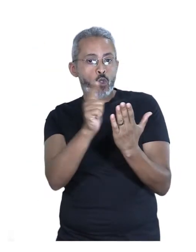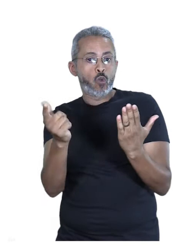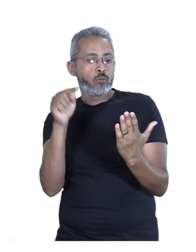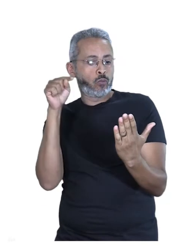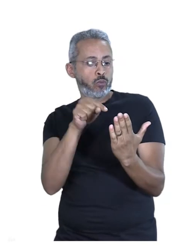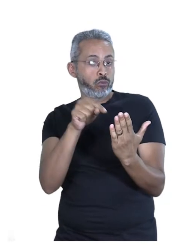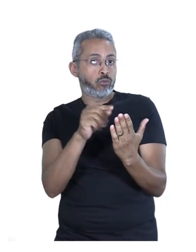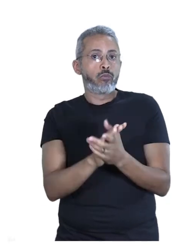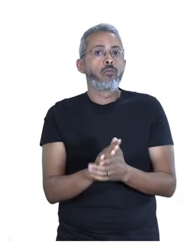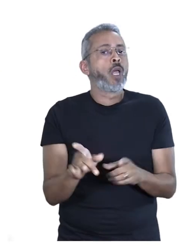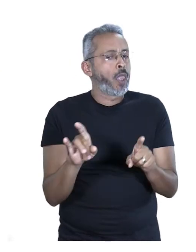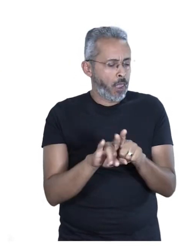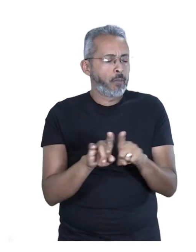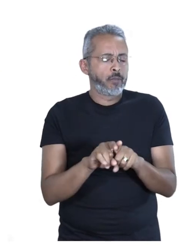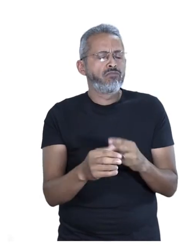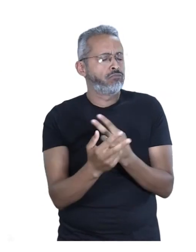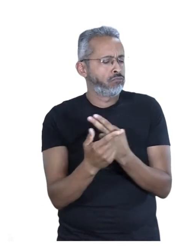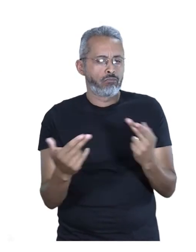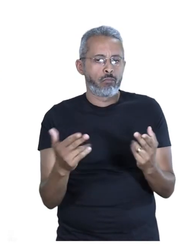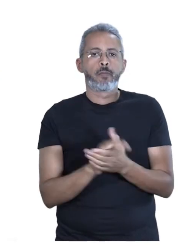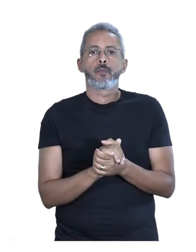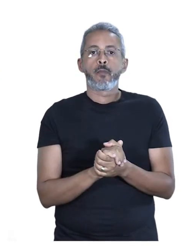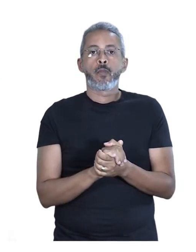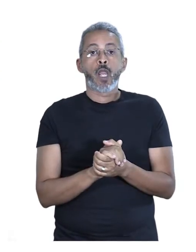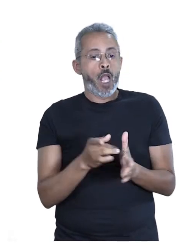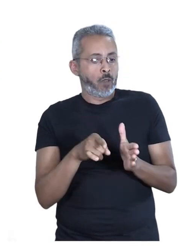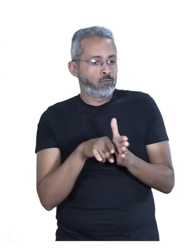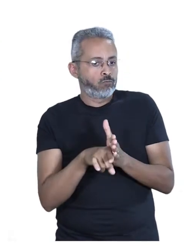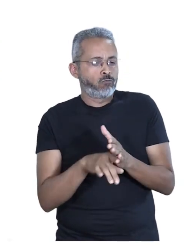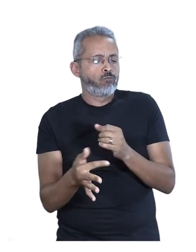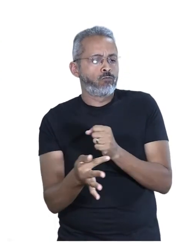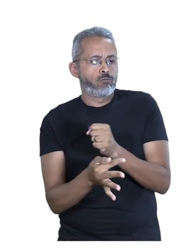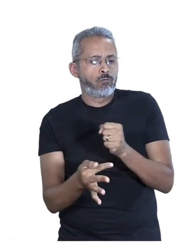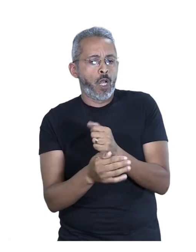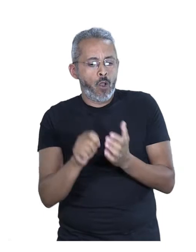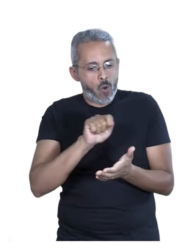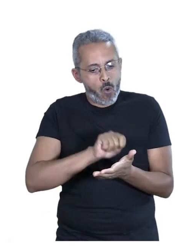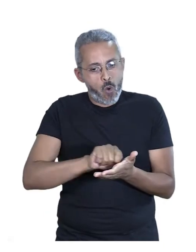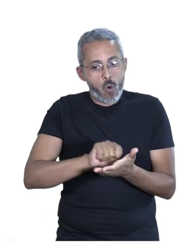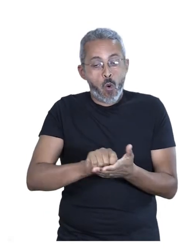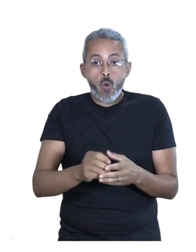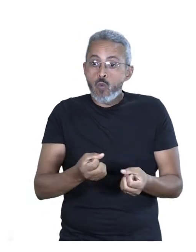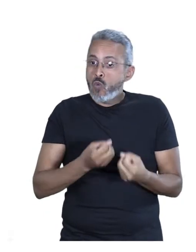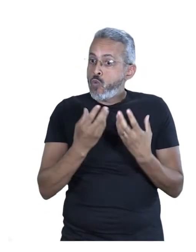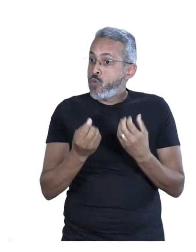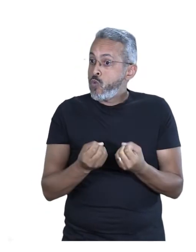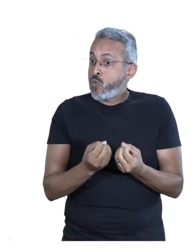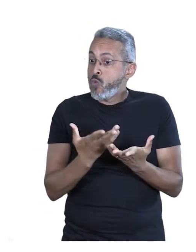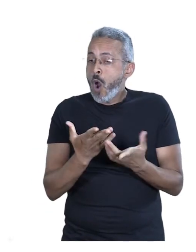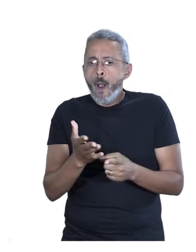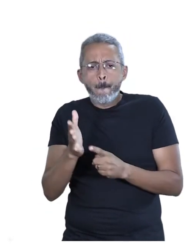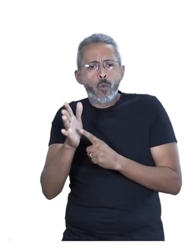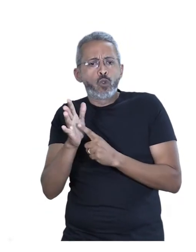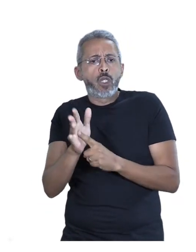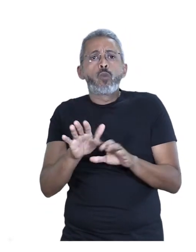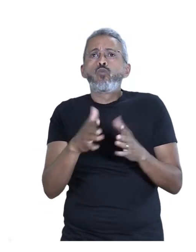publicadas em jornais de qualidade, etc. Na análise do fundamento, o redator deve explicitamente demonstrar